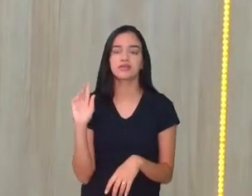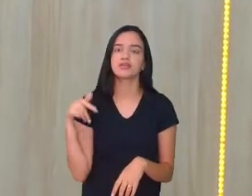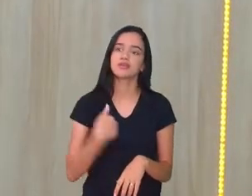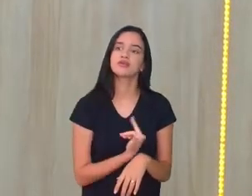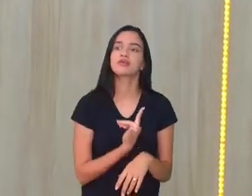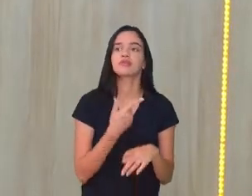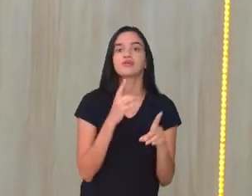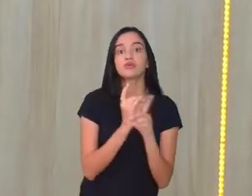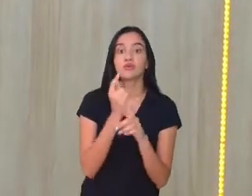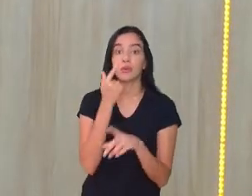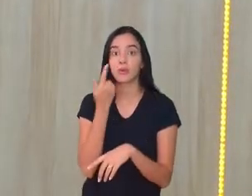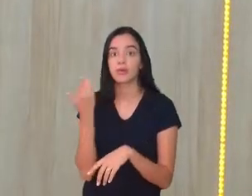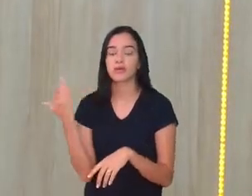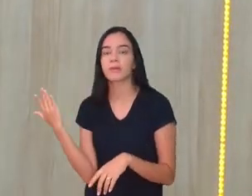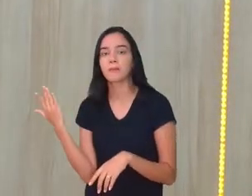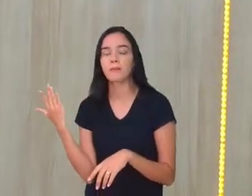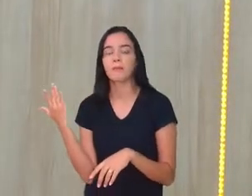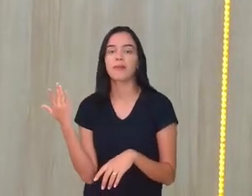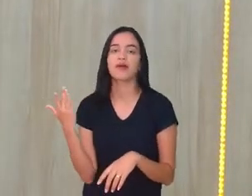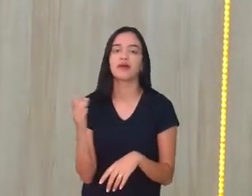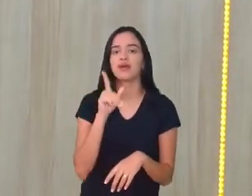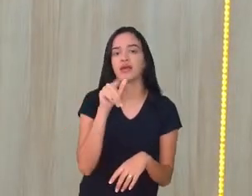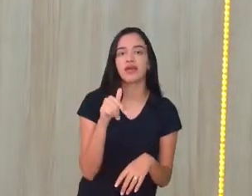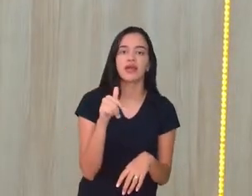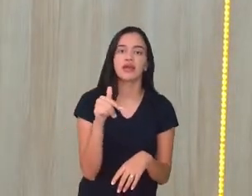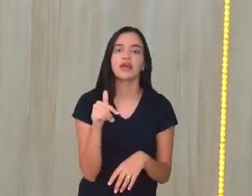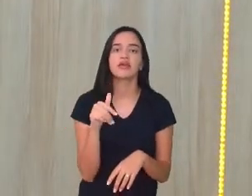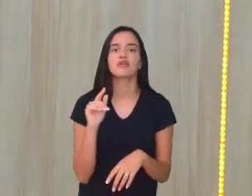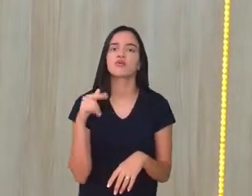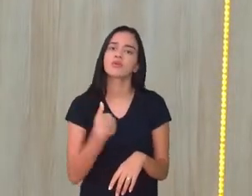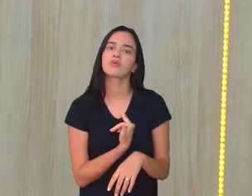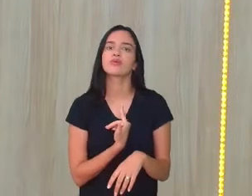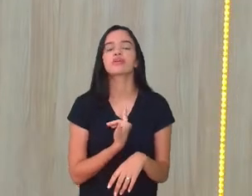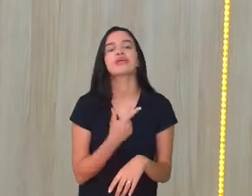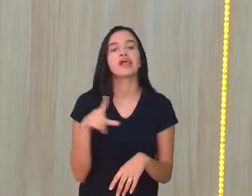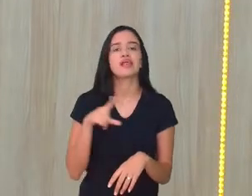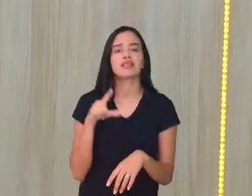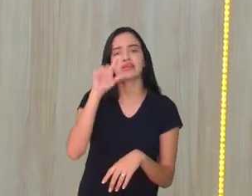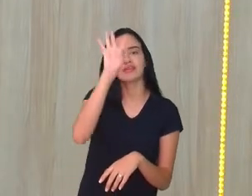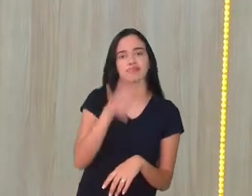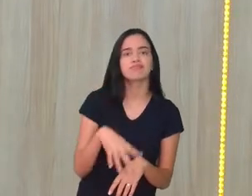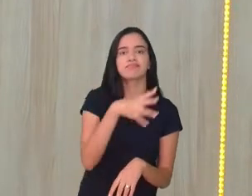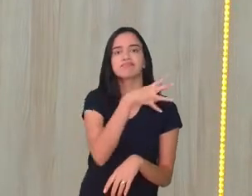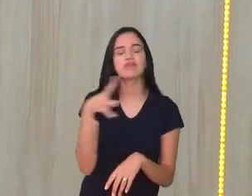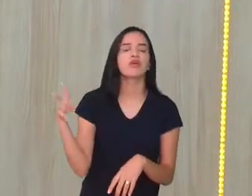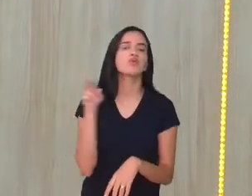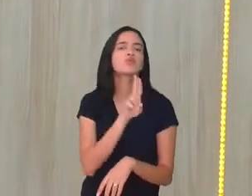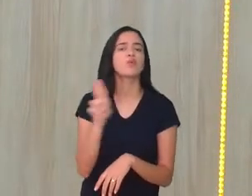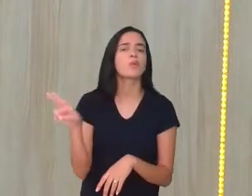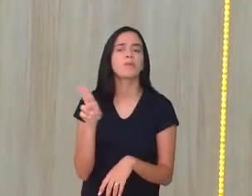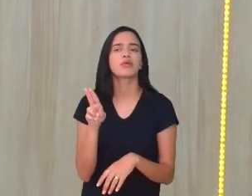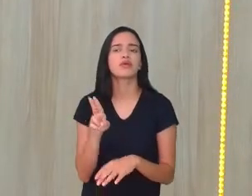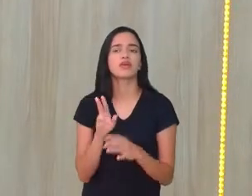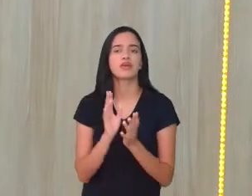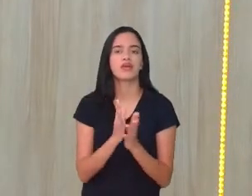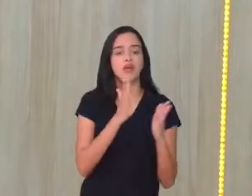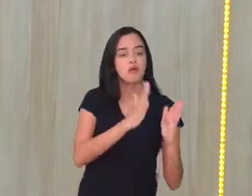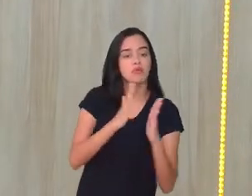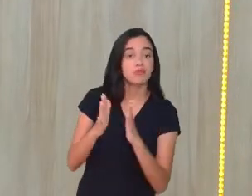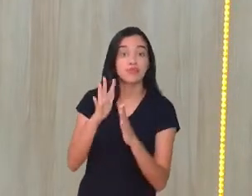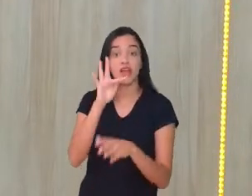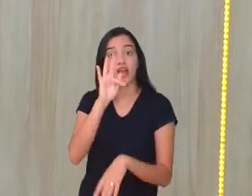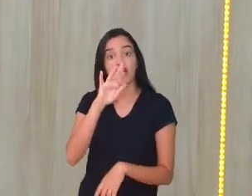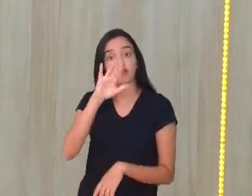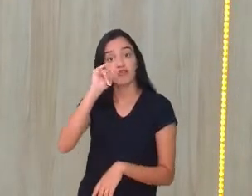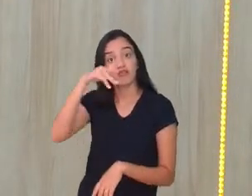encontrou aqui embaixo, em relação, quando a gente montou essa tabela, é chamado de frequência